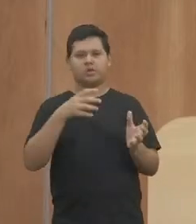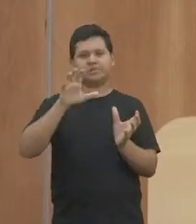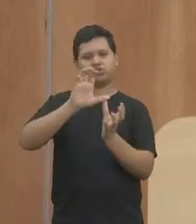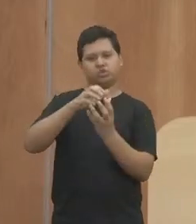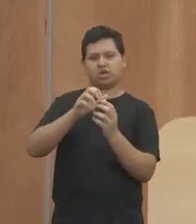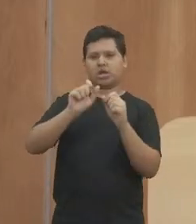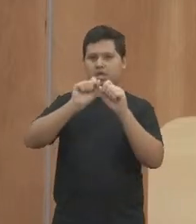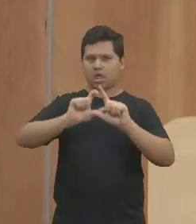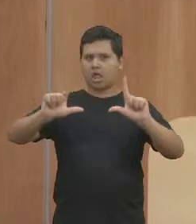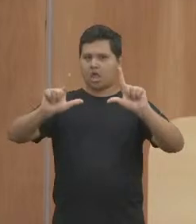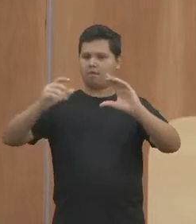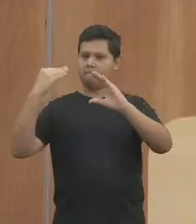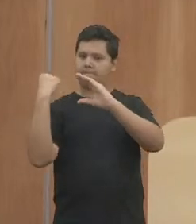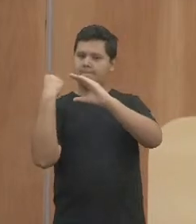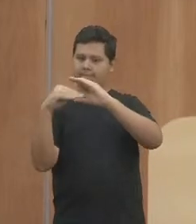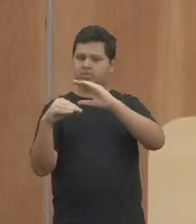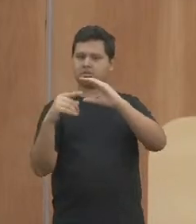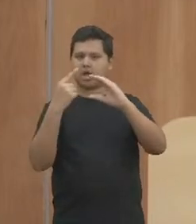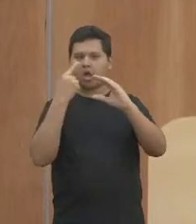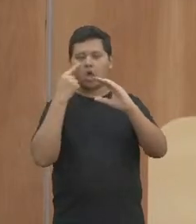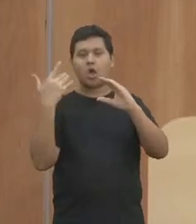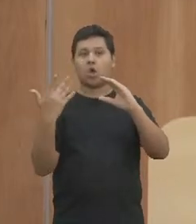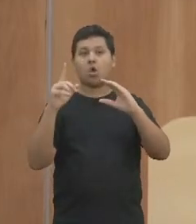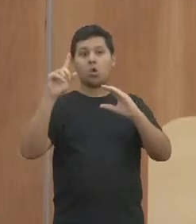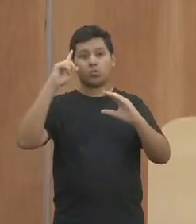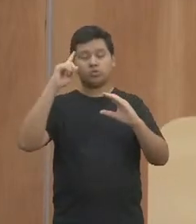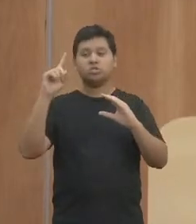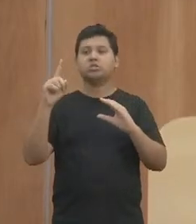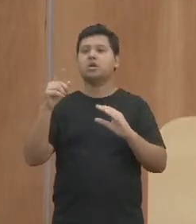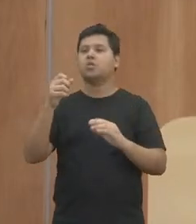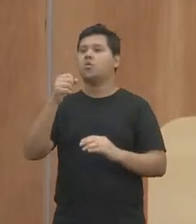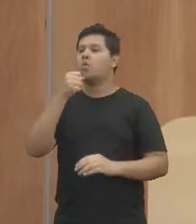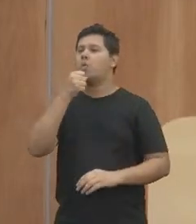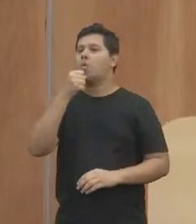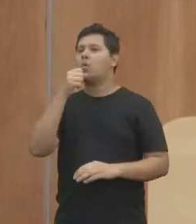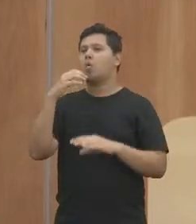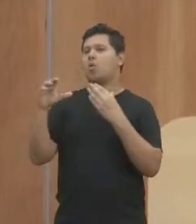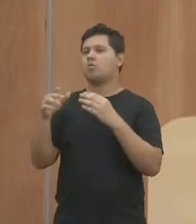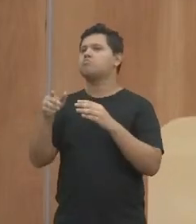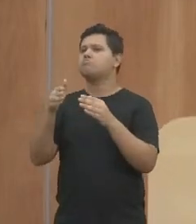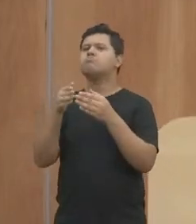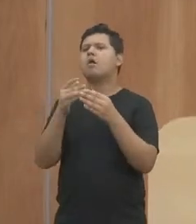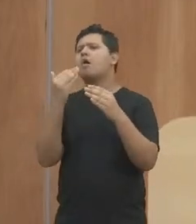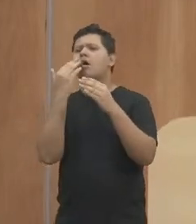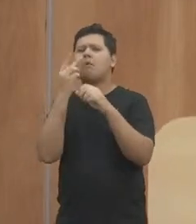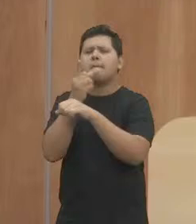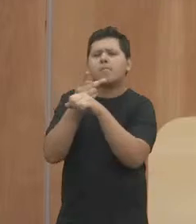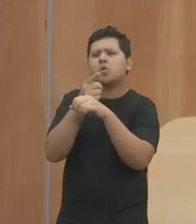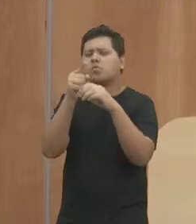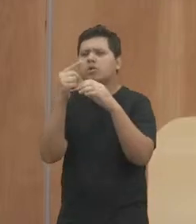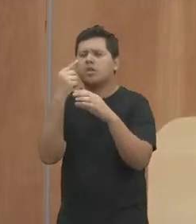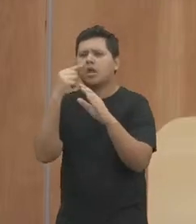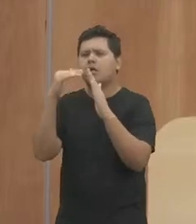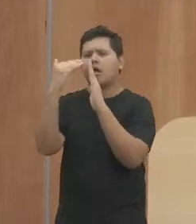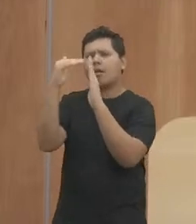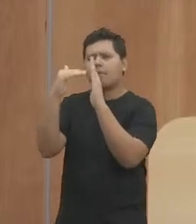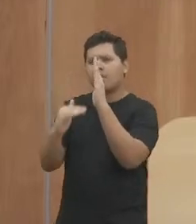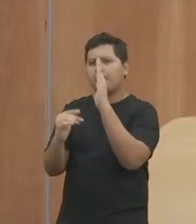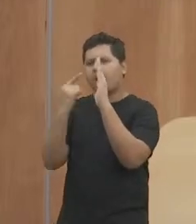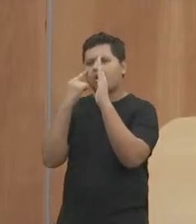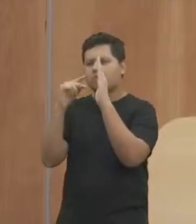publicarem sobre a criação desse dia do sertanejo, eu peço para que os senhores olhem os comentários e me digam o que vocês